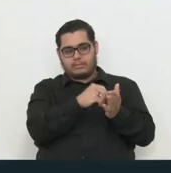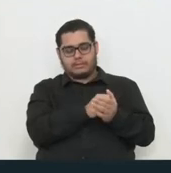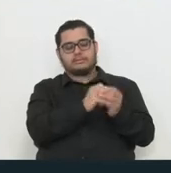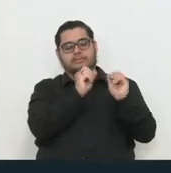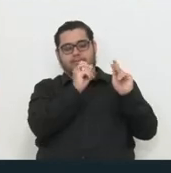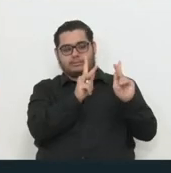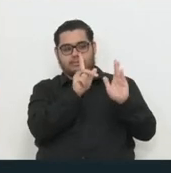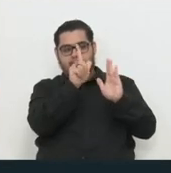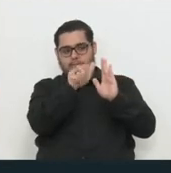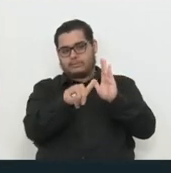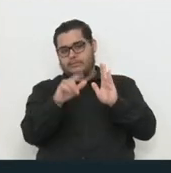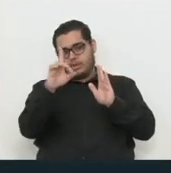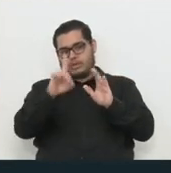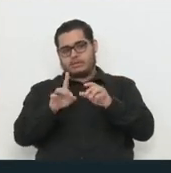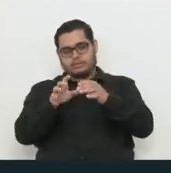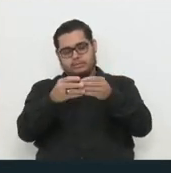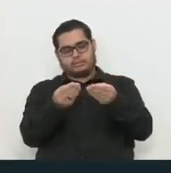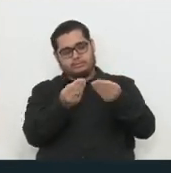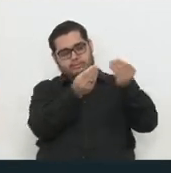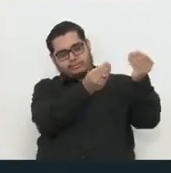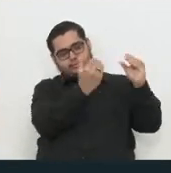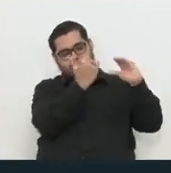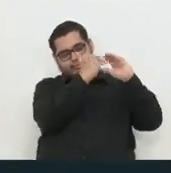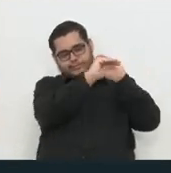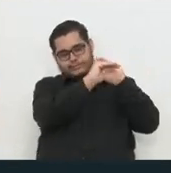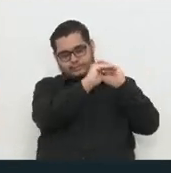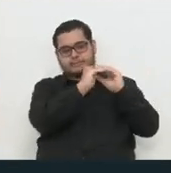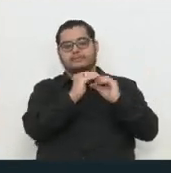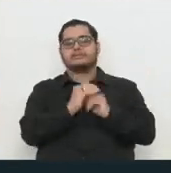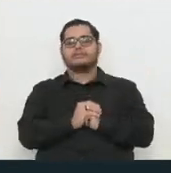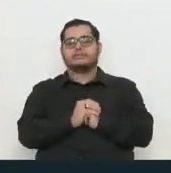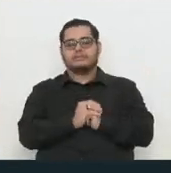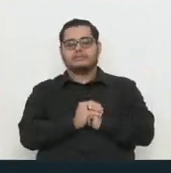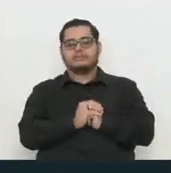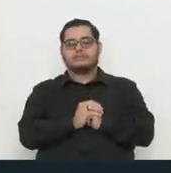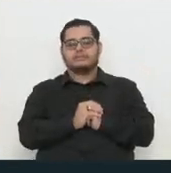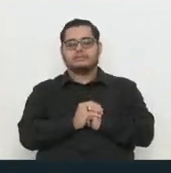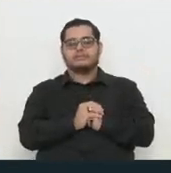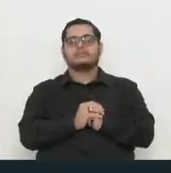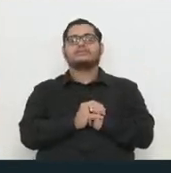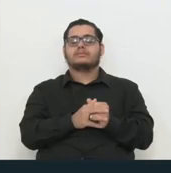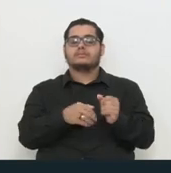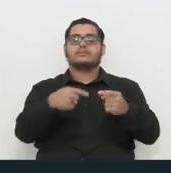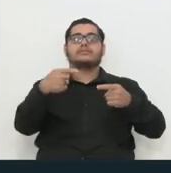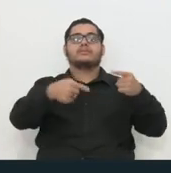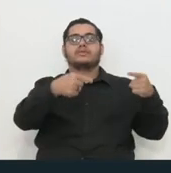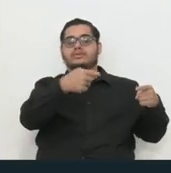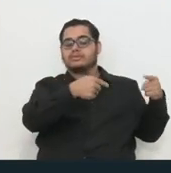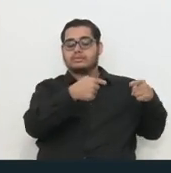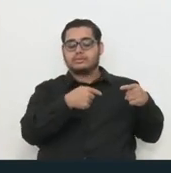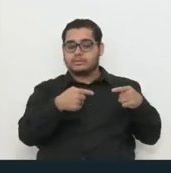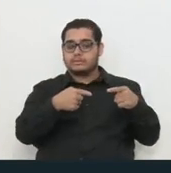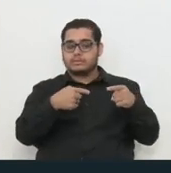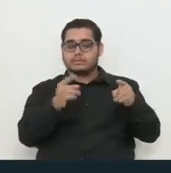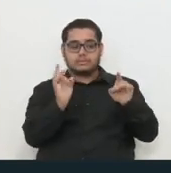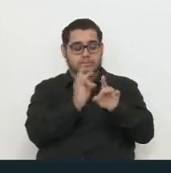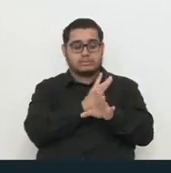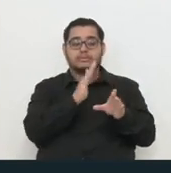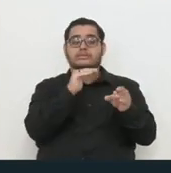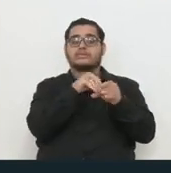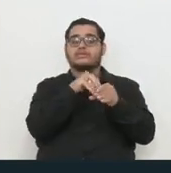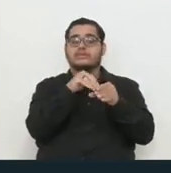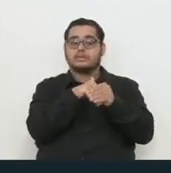peço que a diretoria de plenário encaminha o gabinete do vereador em discussão encerrada a discussão em votação